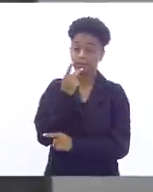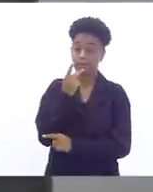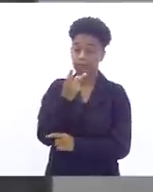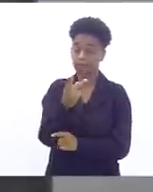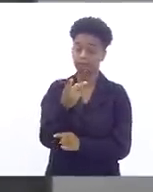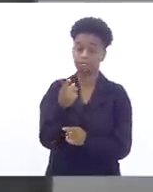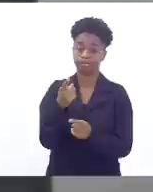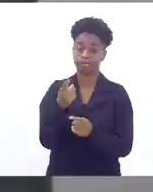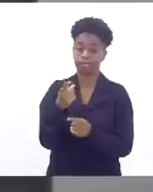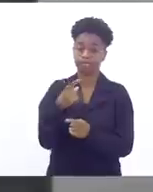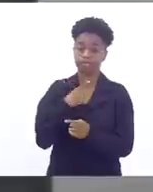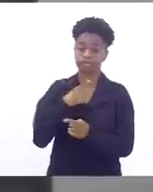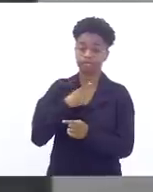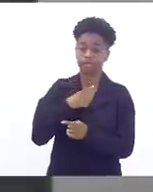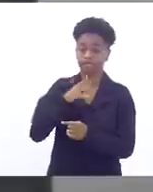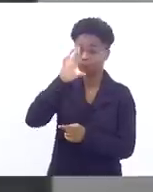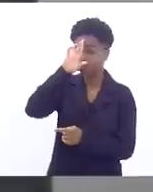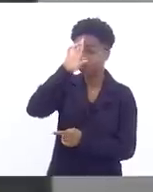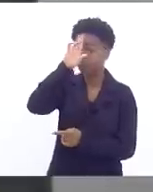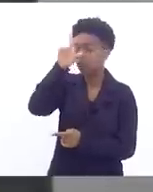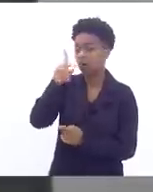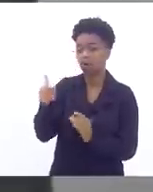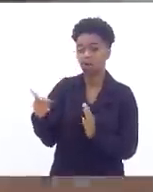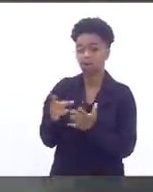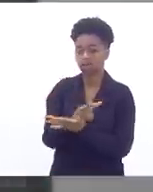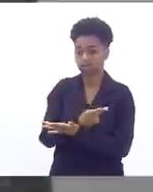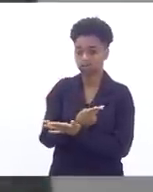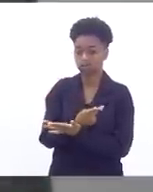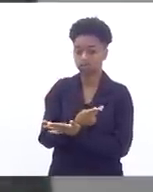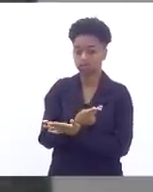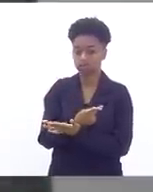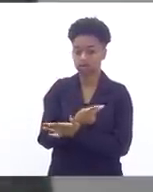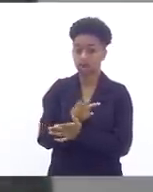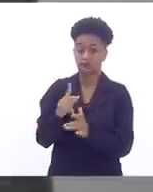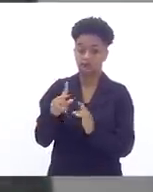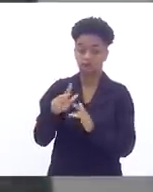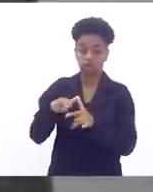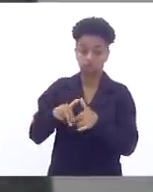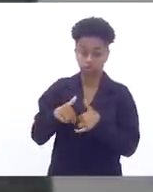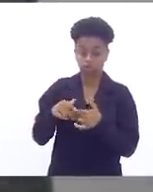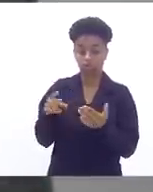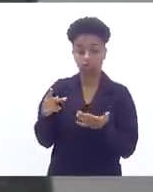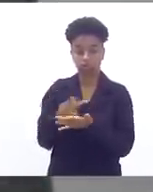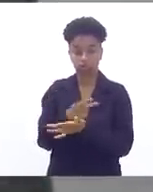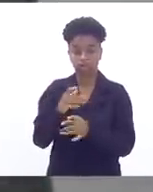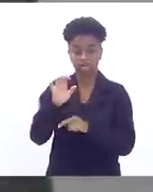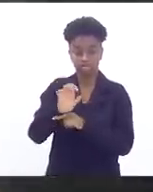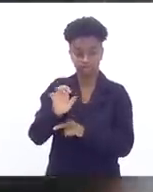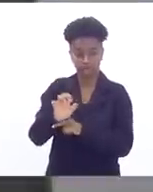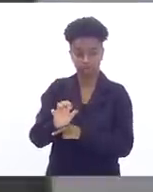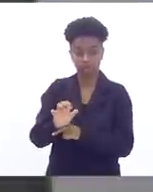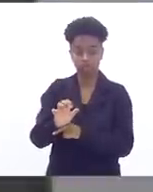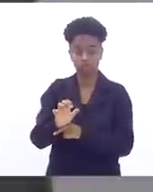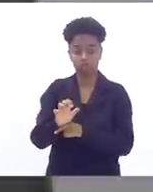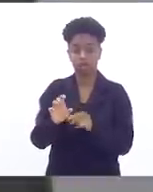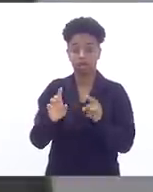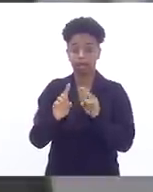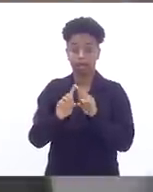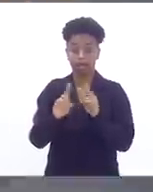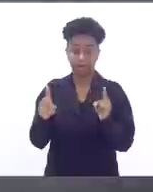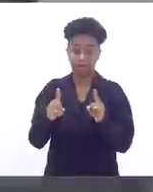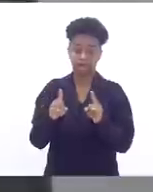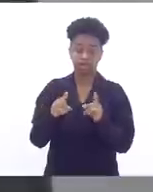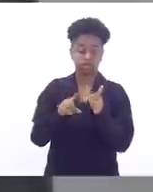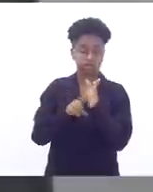isso acarreta um equívoco isso foi acarretado pelo Estado em razão disso os auditores